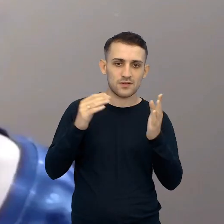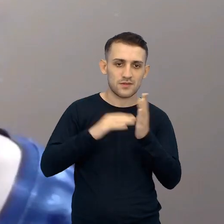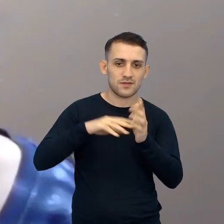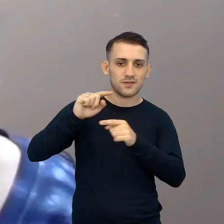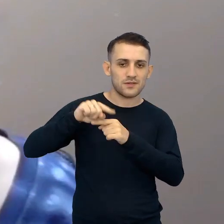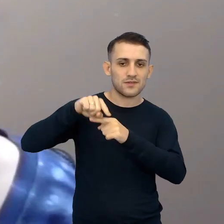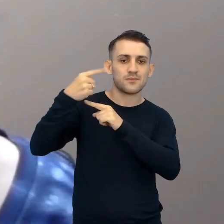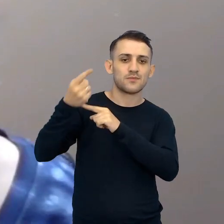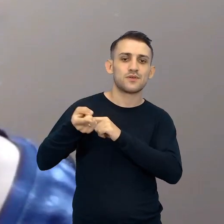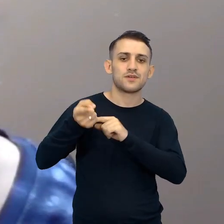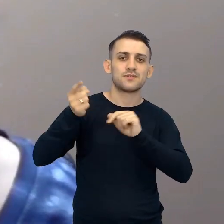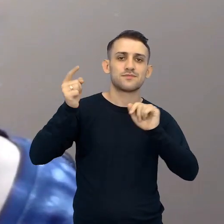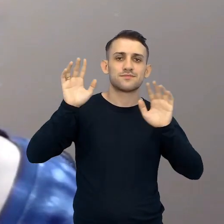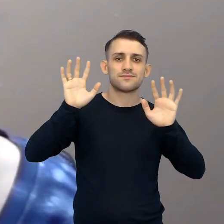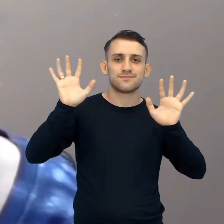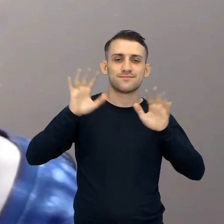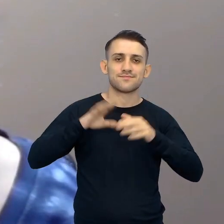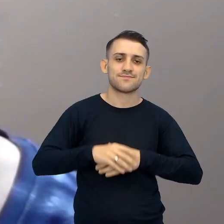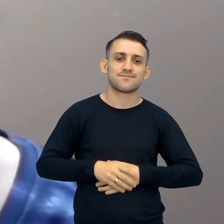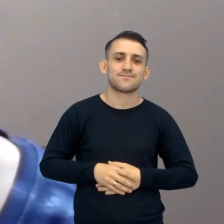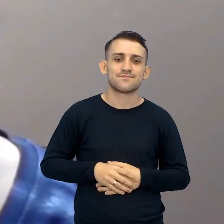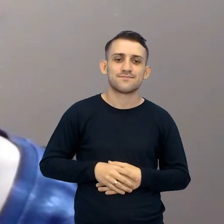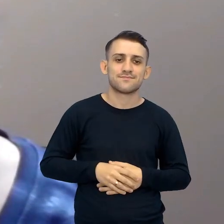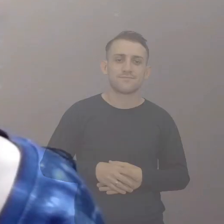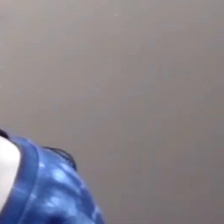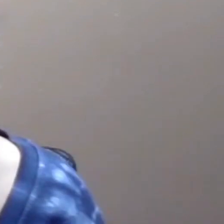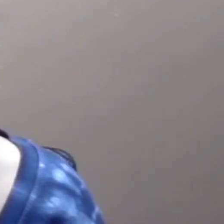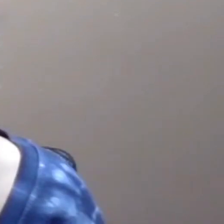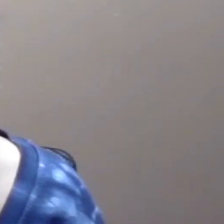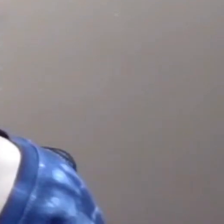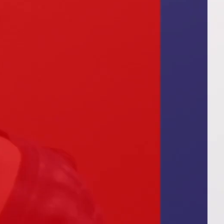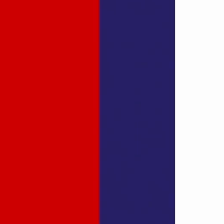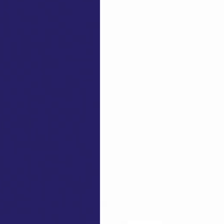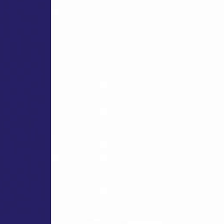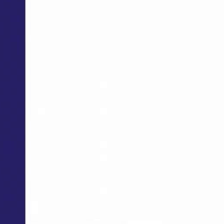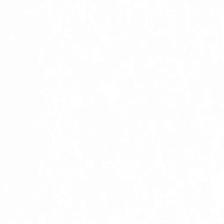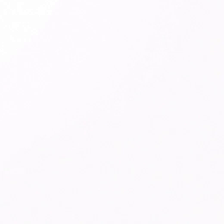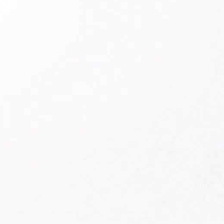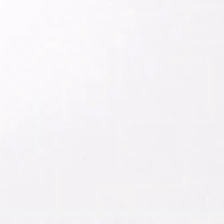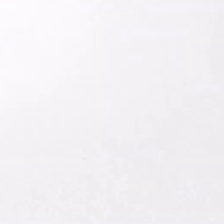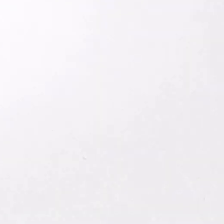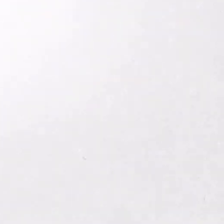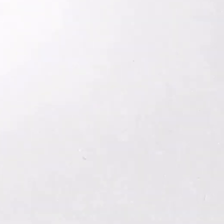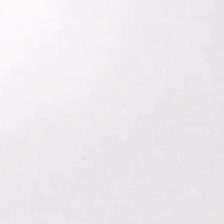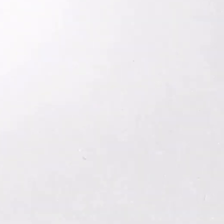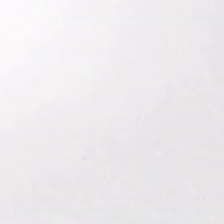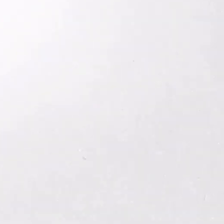até a próxima.